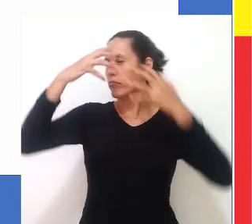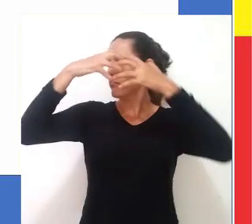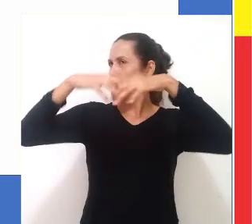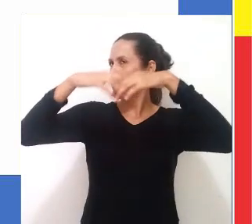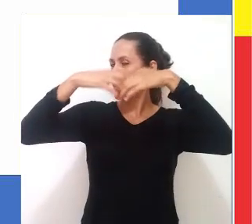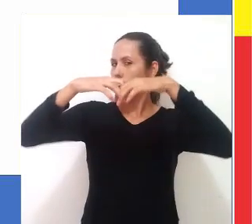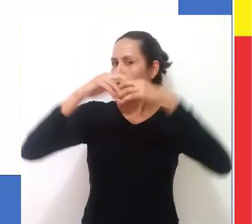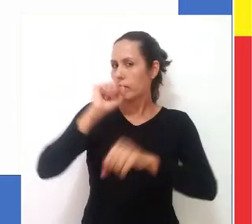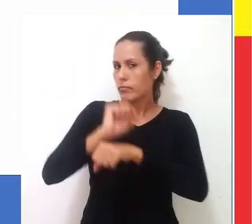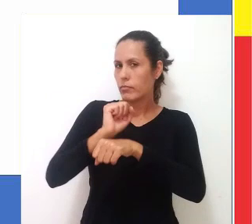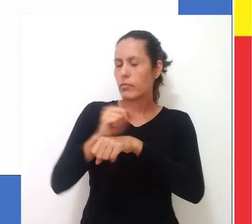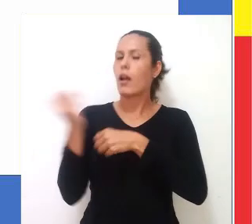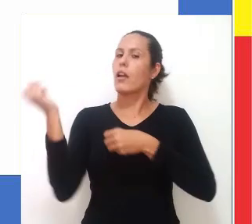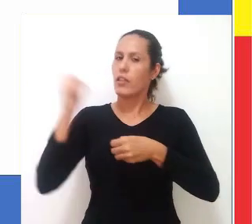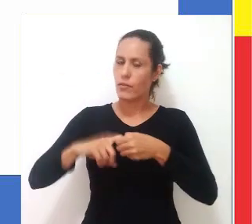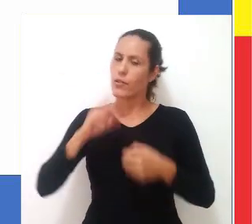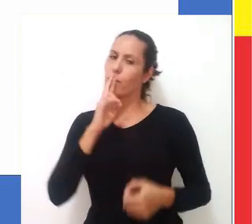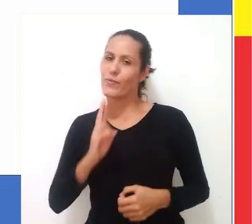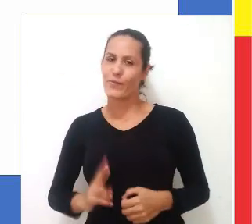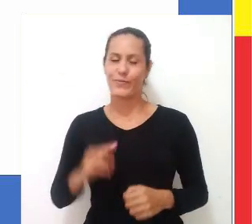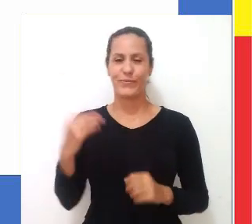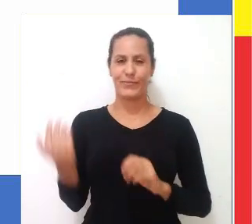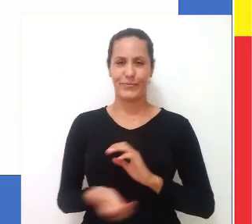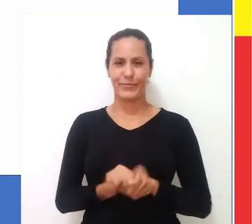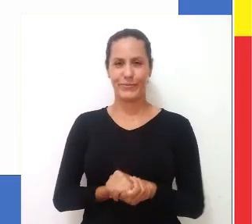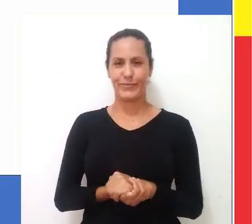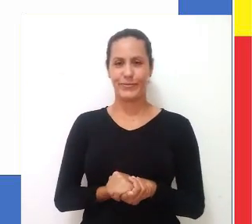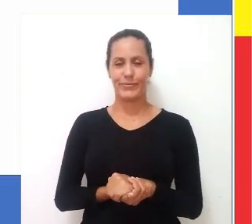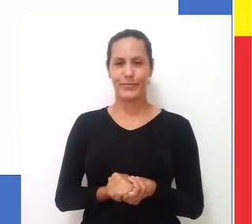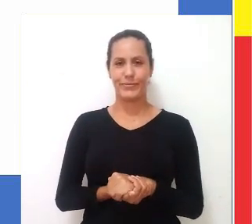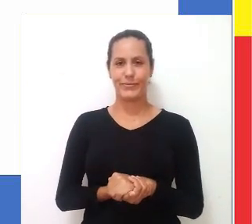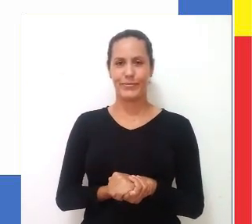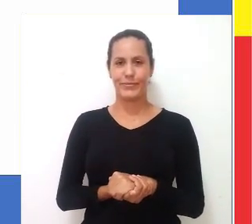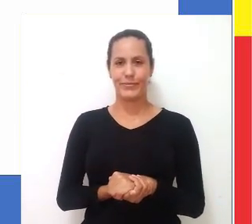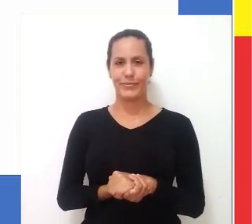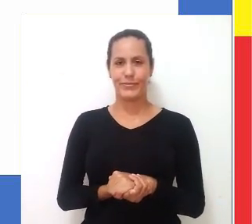pensem um pouquinho e já já a gente volta com as respostas para vocês.